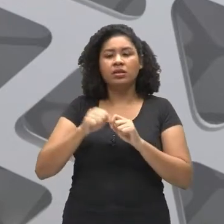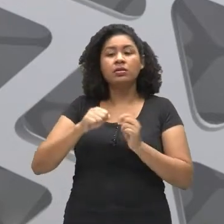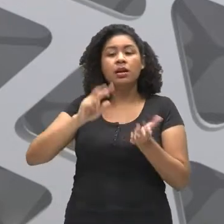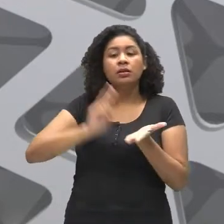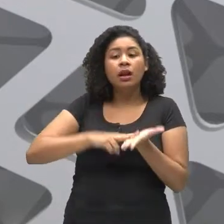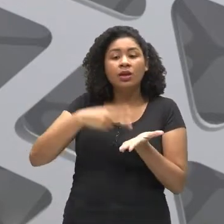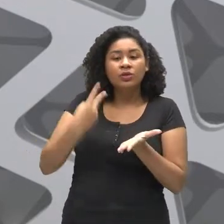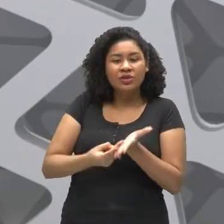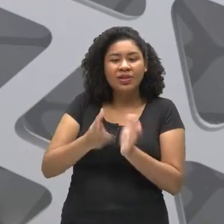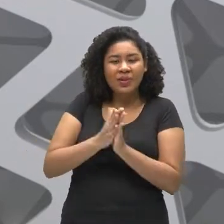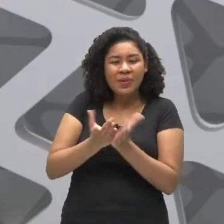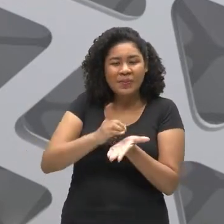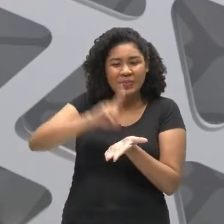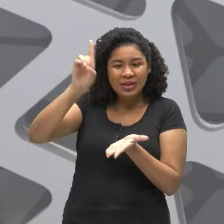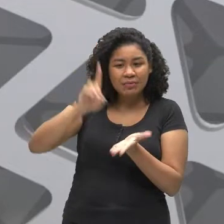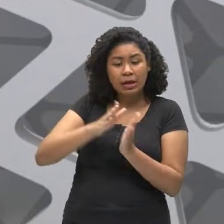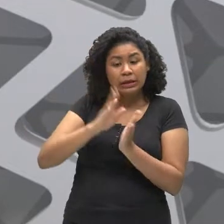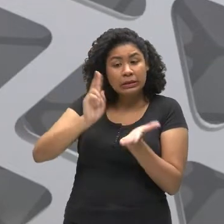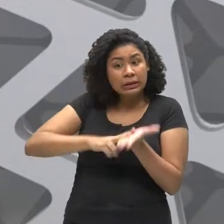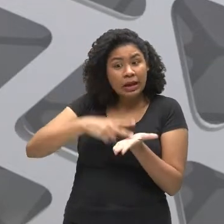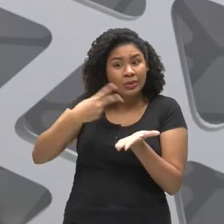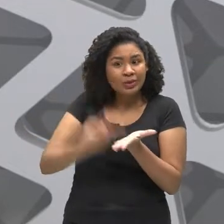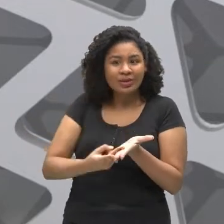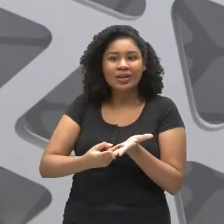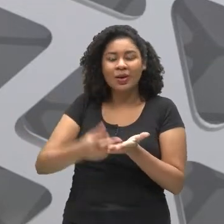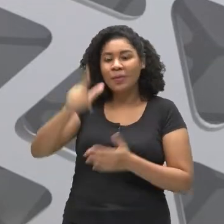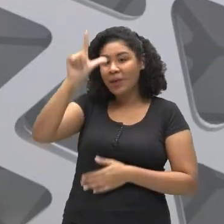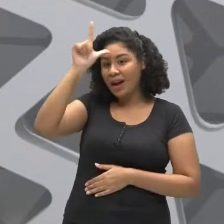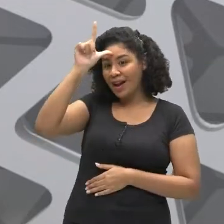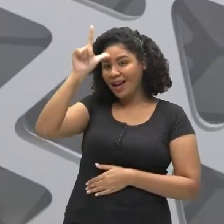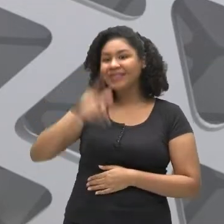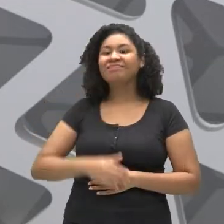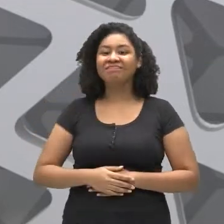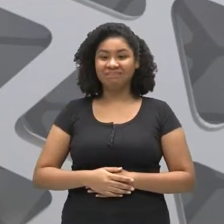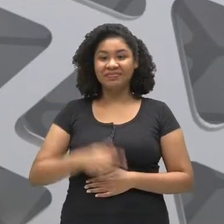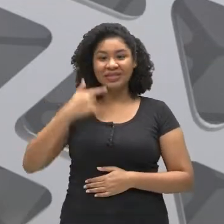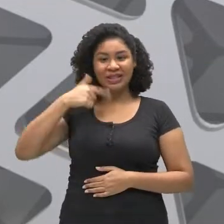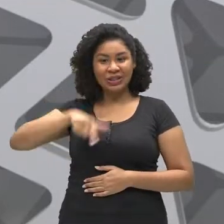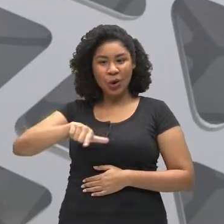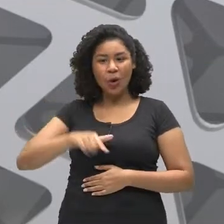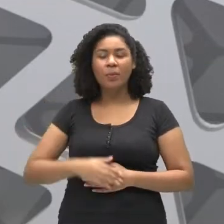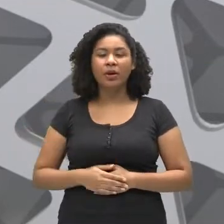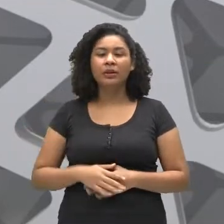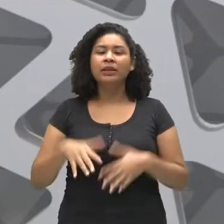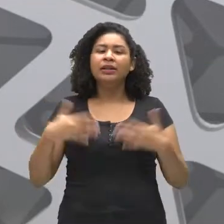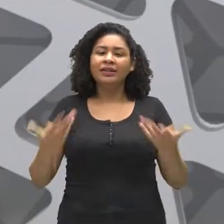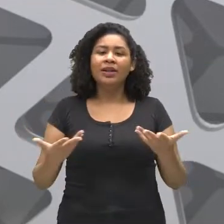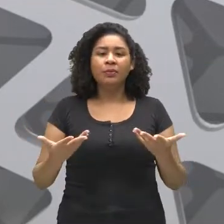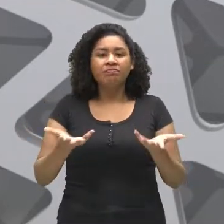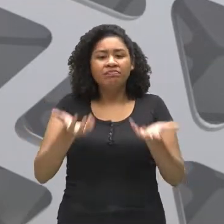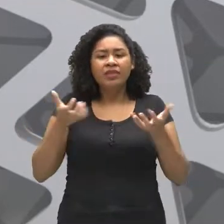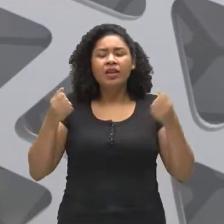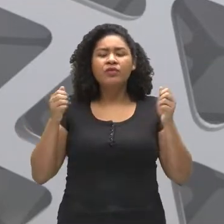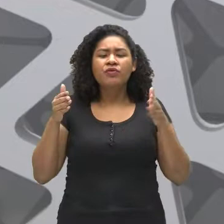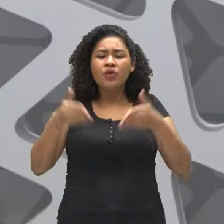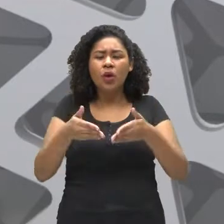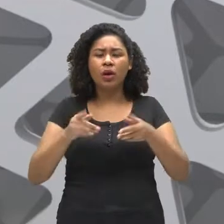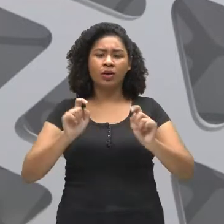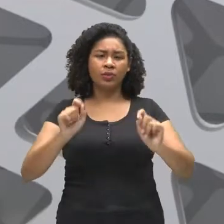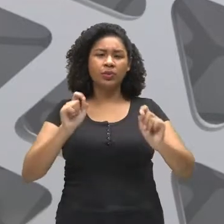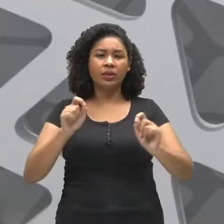irão apoiá-lo. Nessa palavrinha nobre que nós vamos focar. Por quê? Porque também alguns reis na Europa vão achar